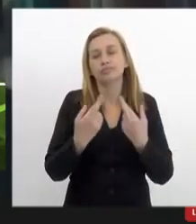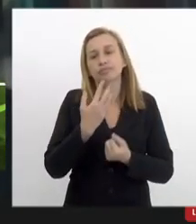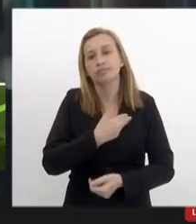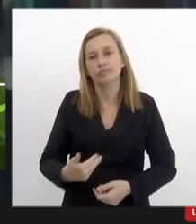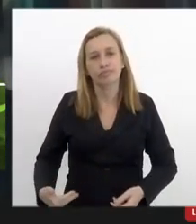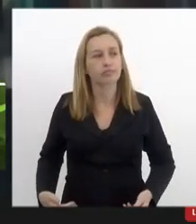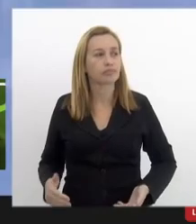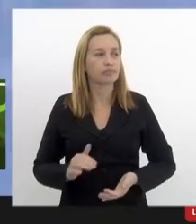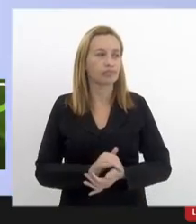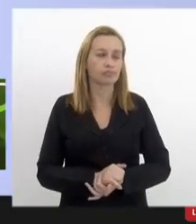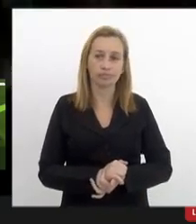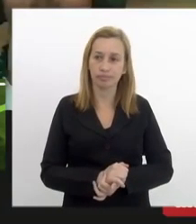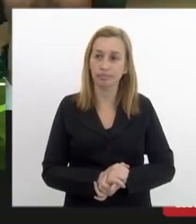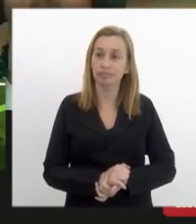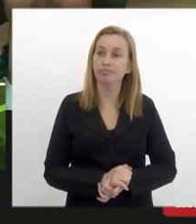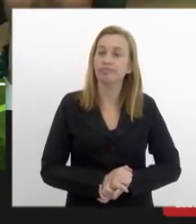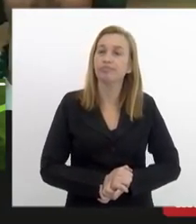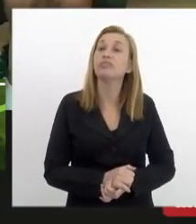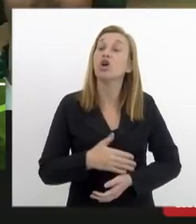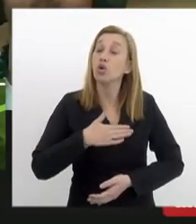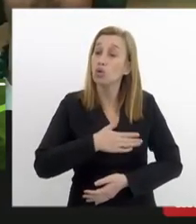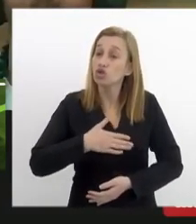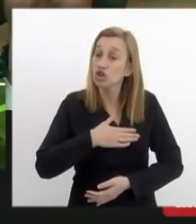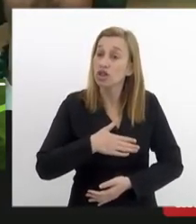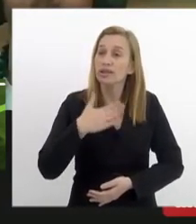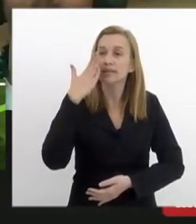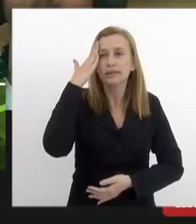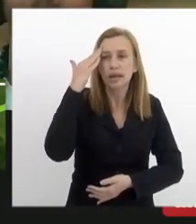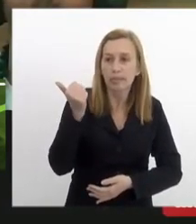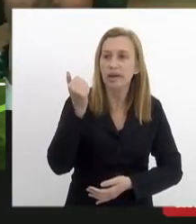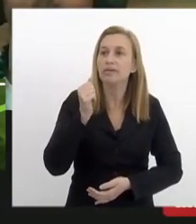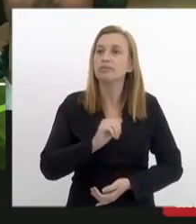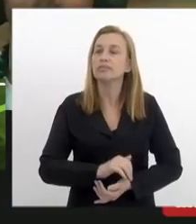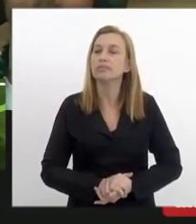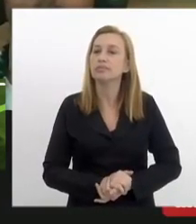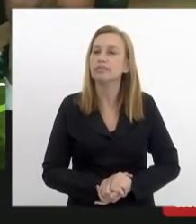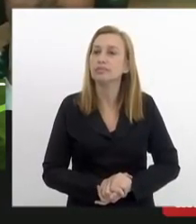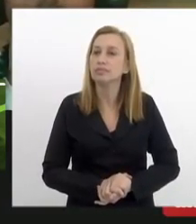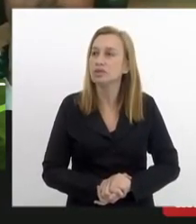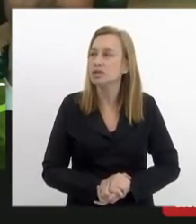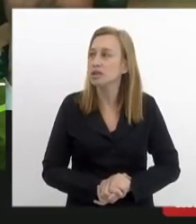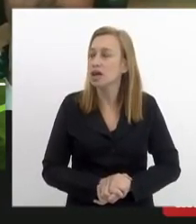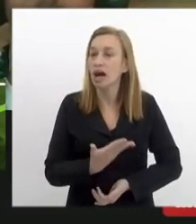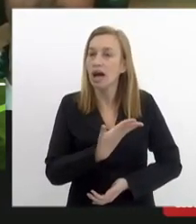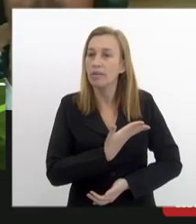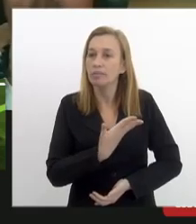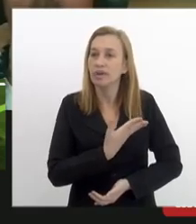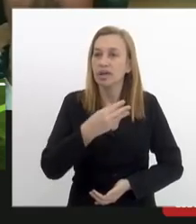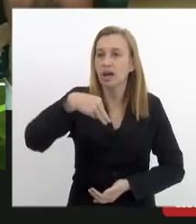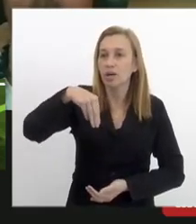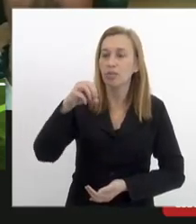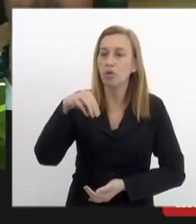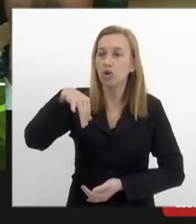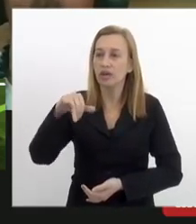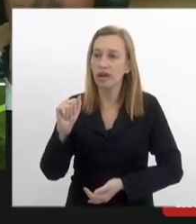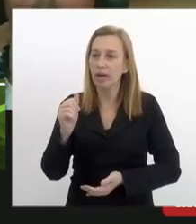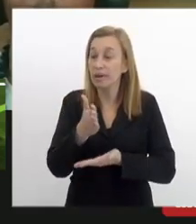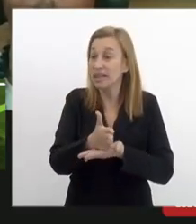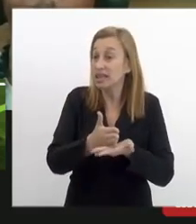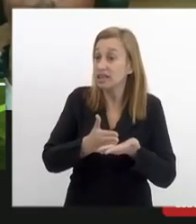entendeu? Então é isso daí. Eu gostaria de saber, a companheira Mônica, era para estar